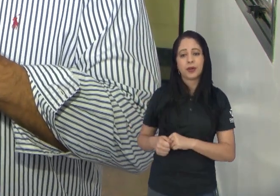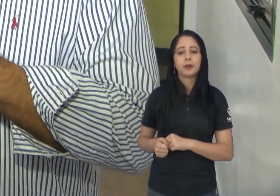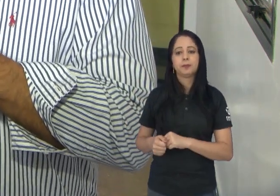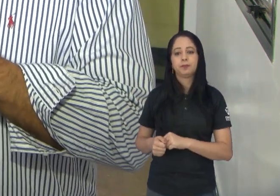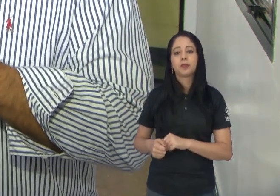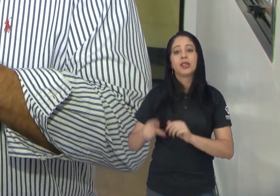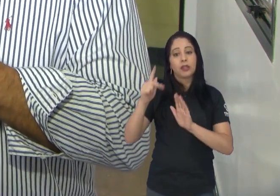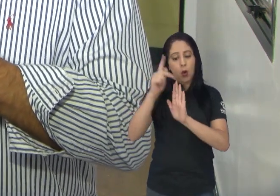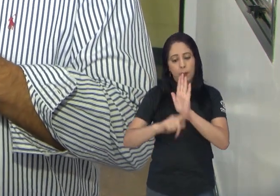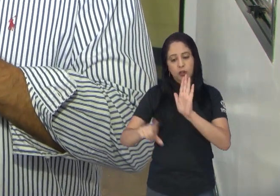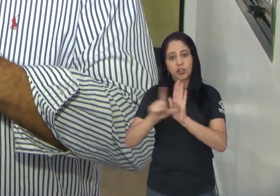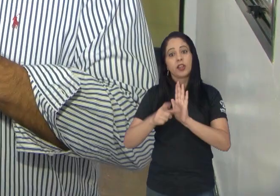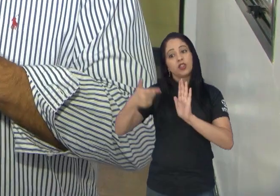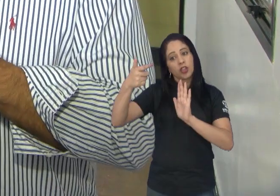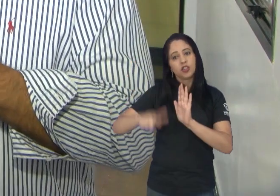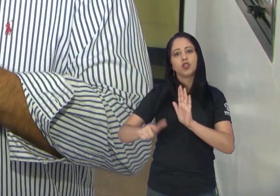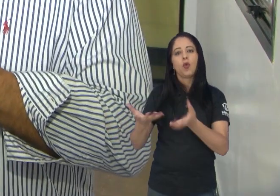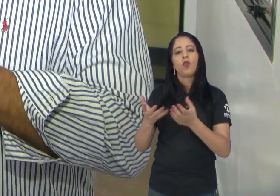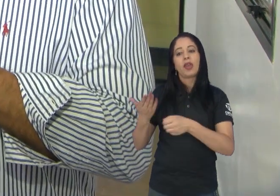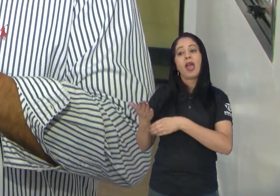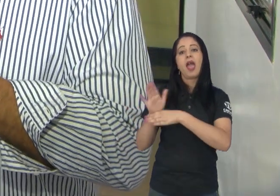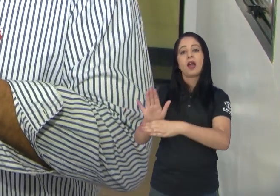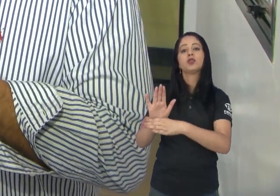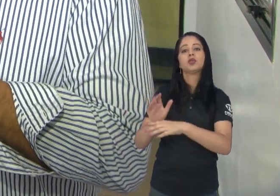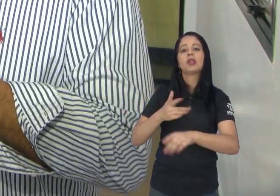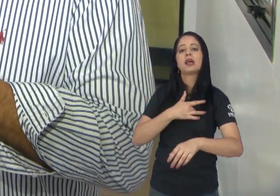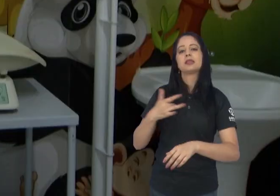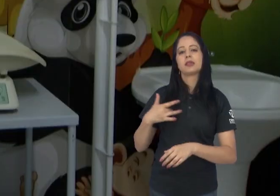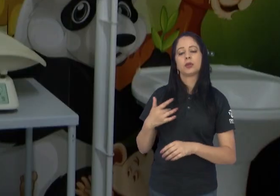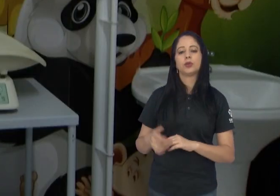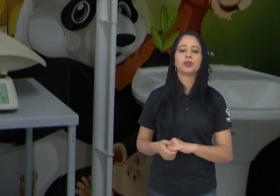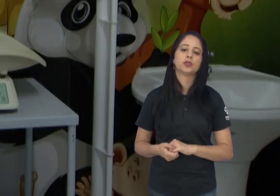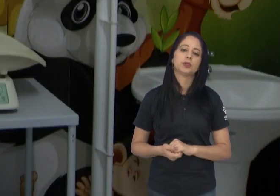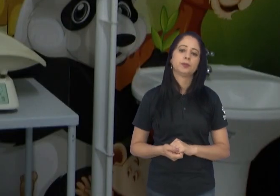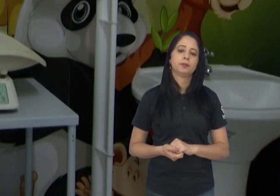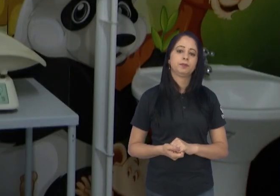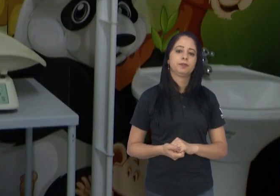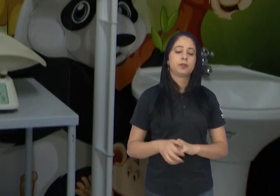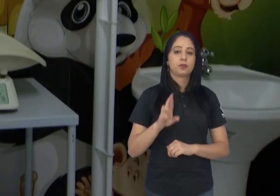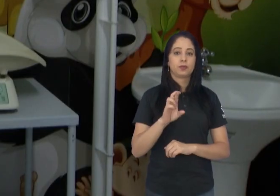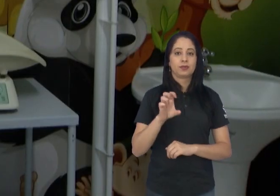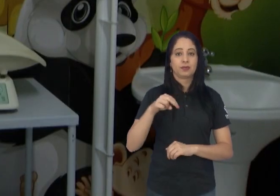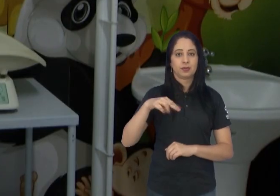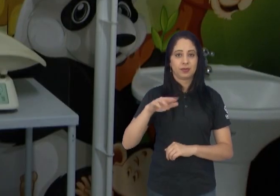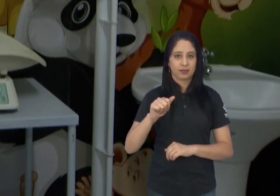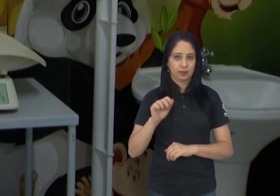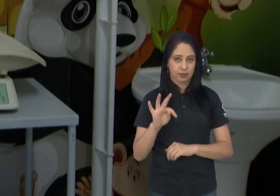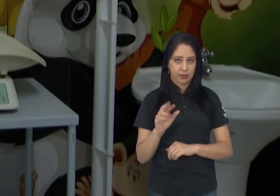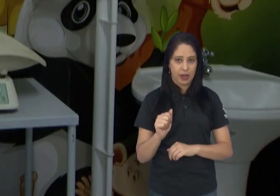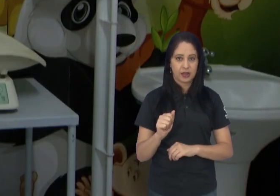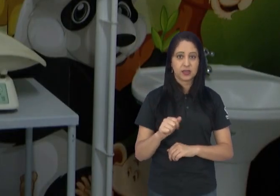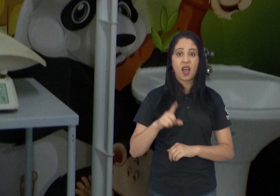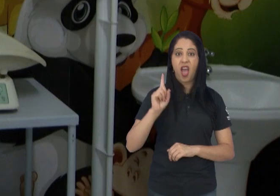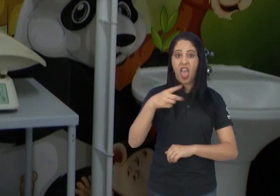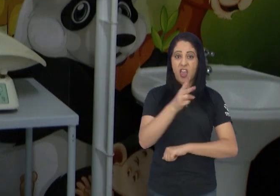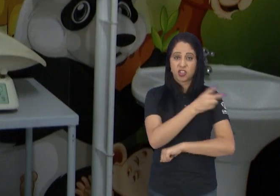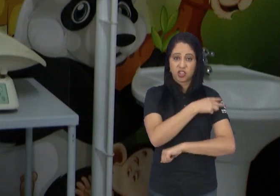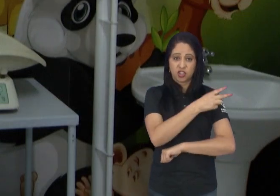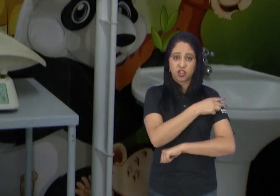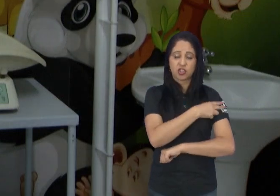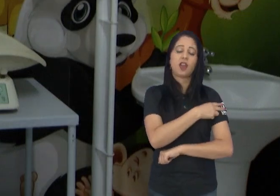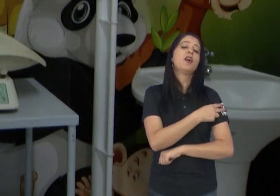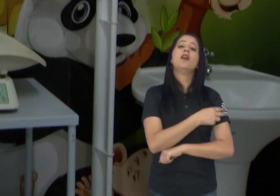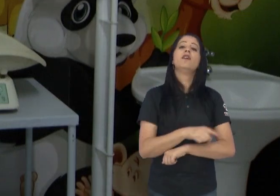projeto que a gente quer ajudar a saúde e ajudar a população de São José dos Campos. Renata Silva, chefe de Departamento de